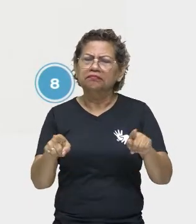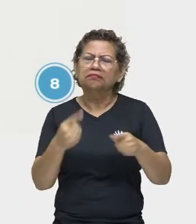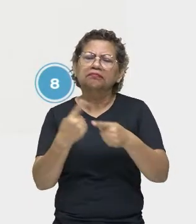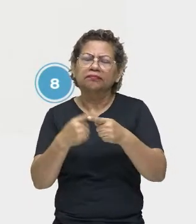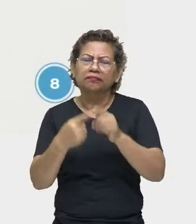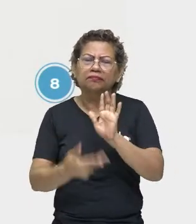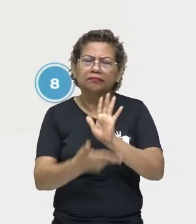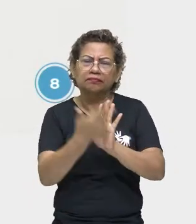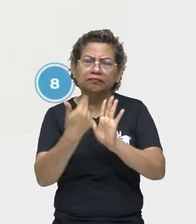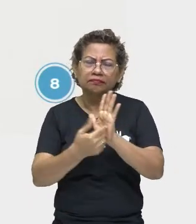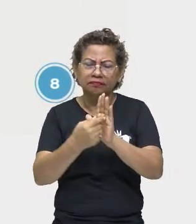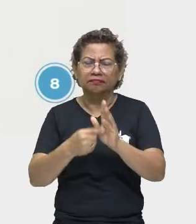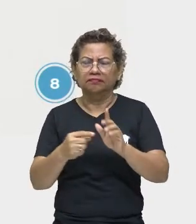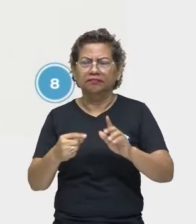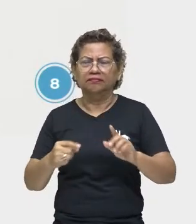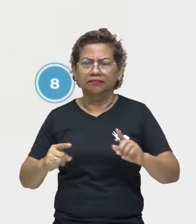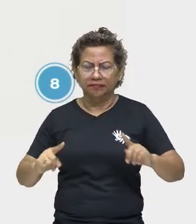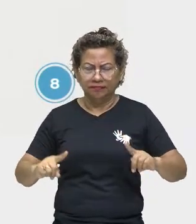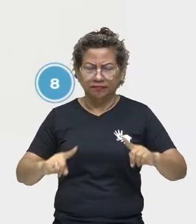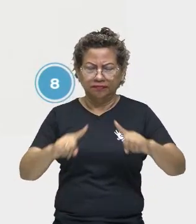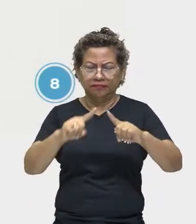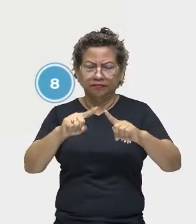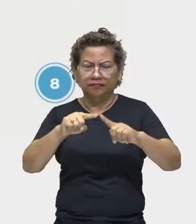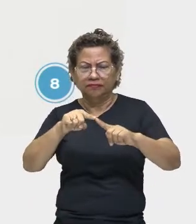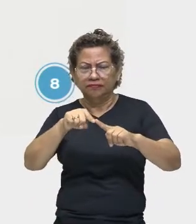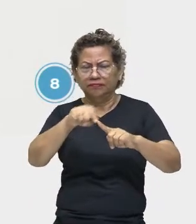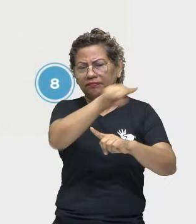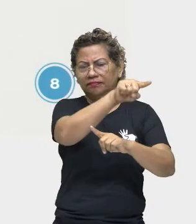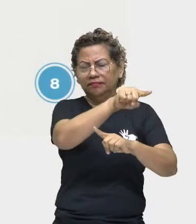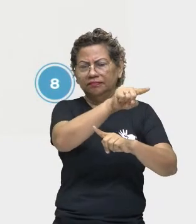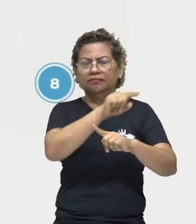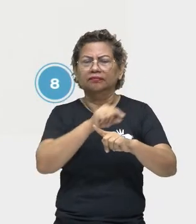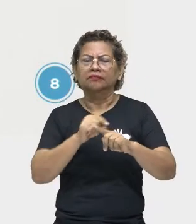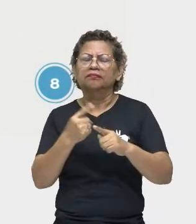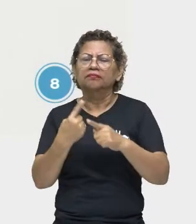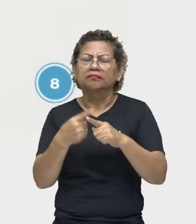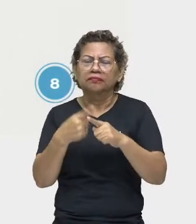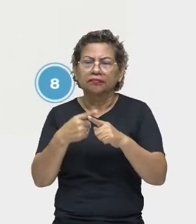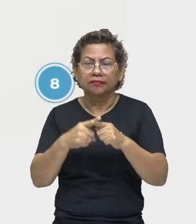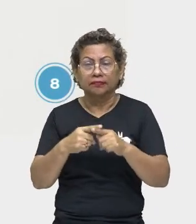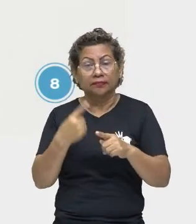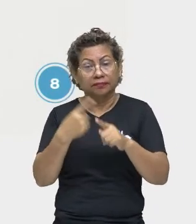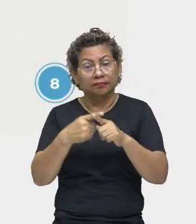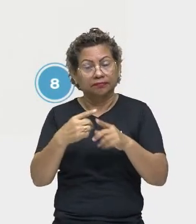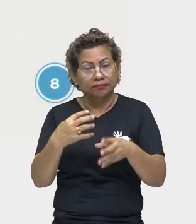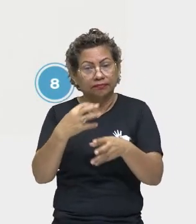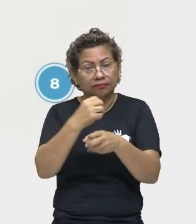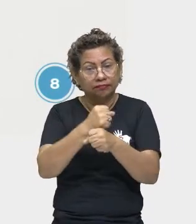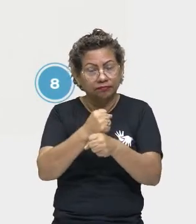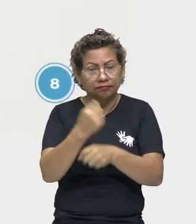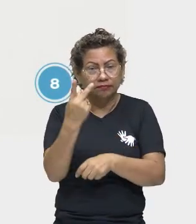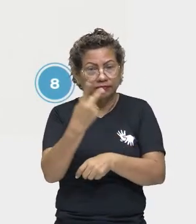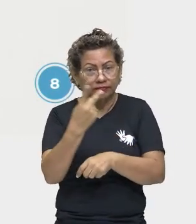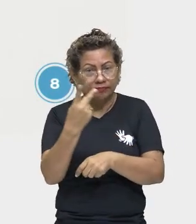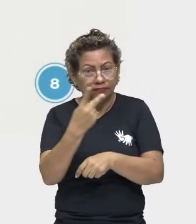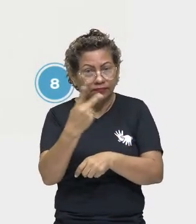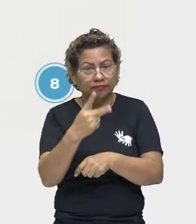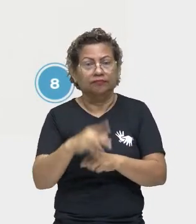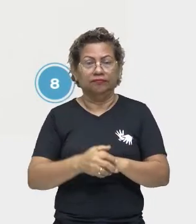essa reta aqui, tá vendo esse prolongamento? Então, a soma desses dois ângulos, internos e externos, vai